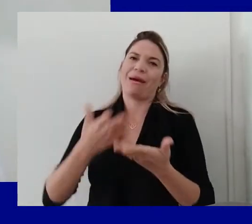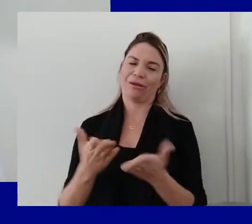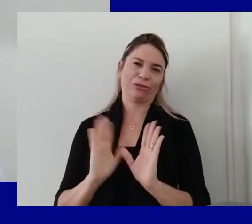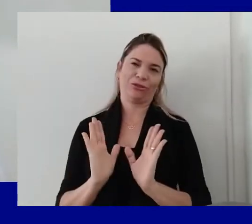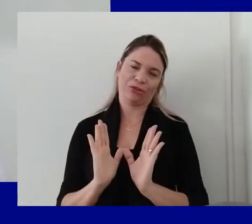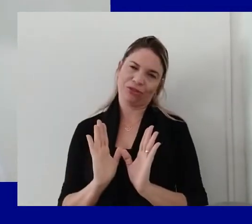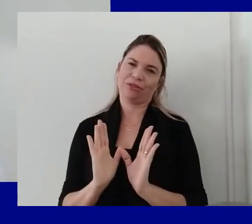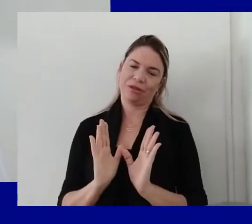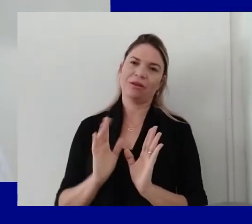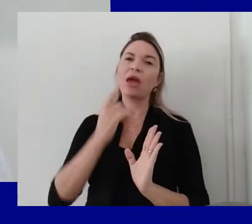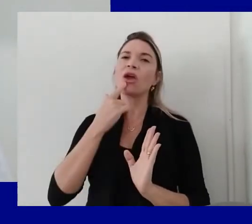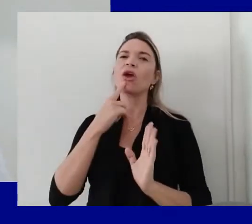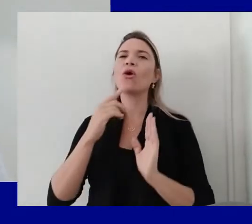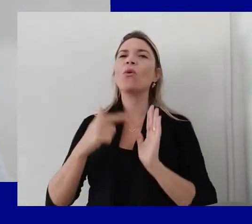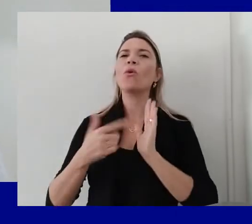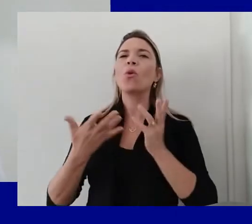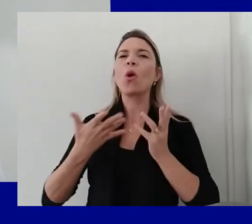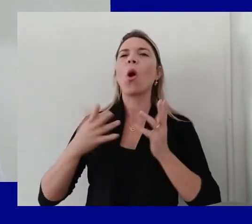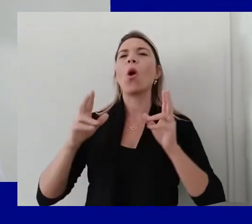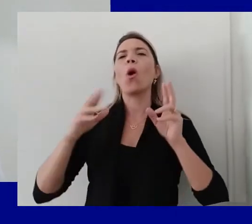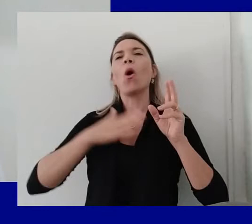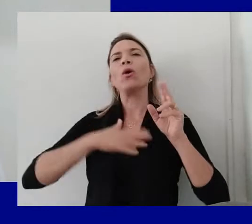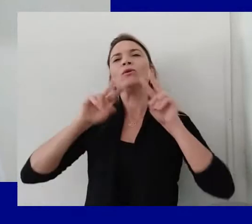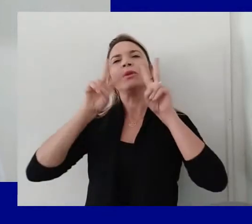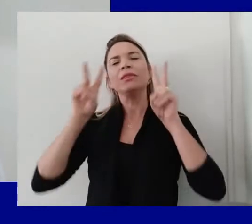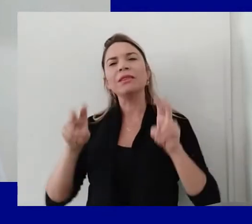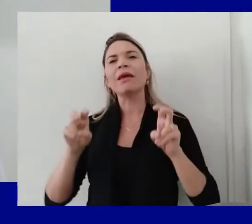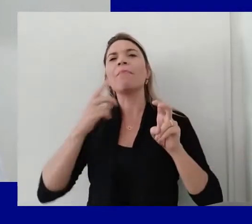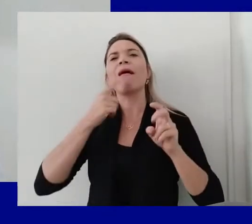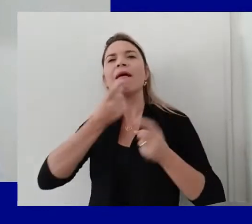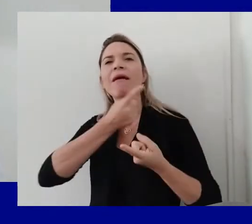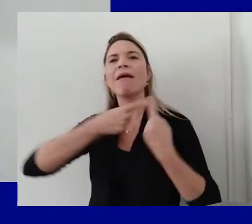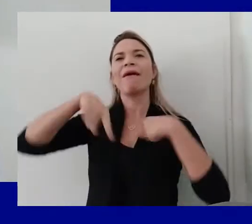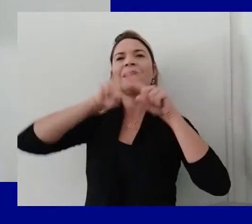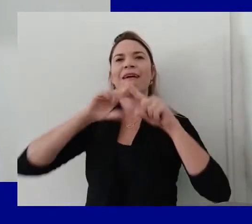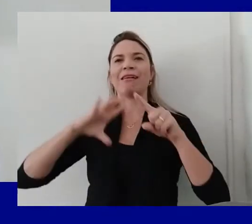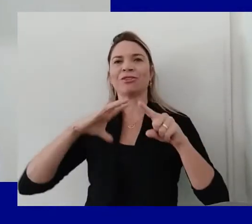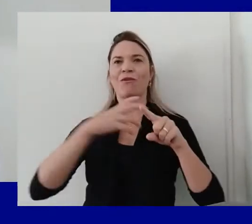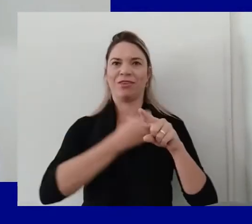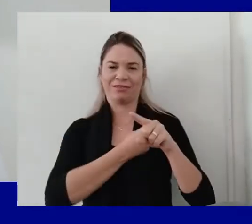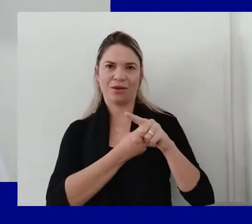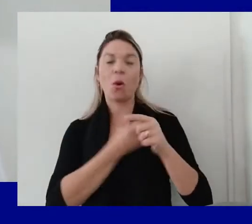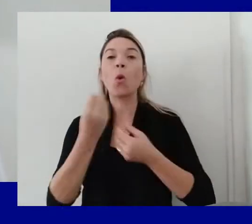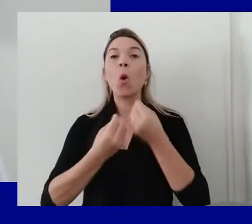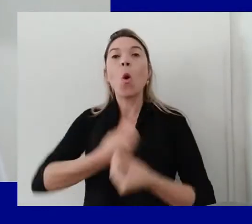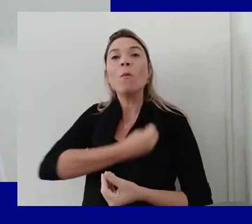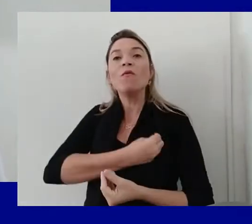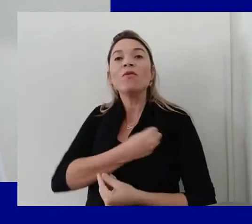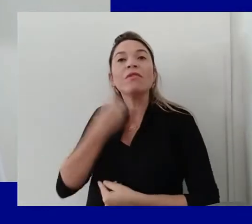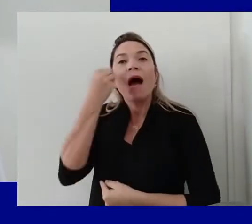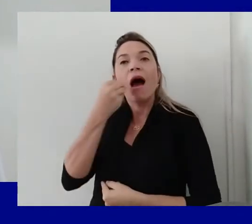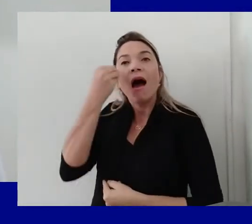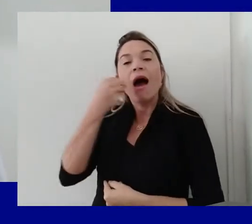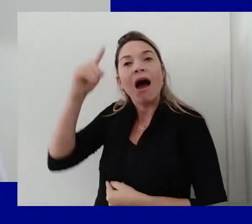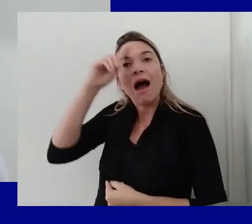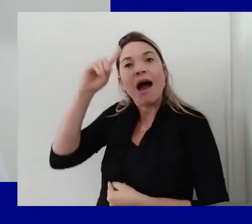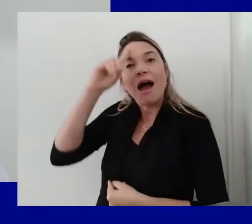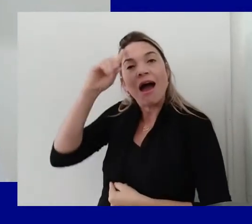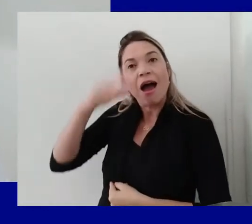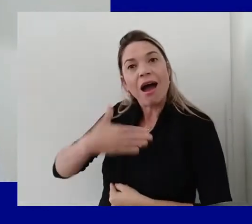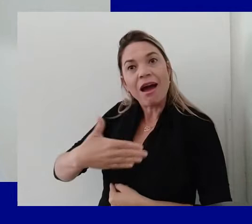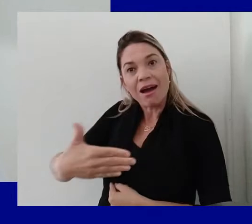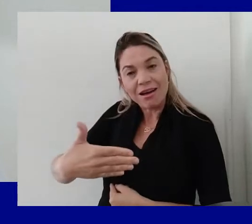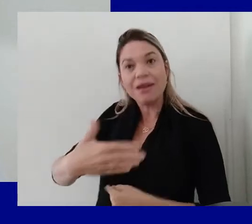da salvação, ou seja, a aplicação da salvação a todas as áreas da vida da pessoa que foi salva.